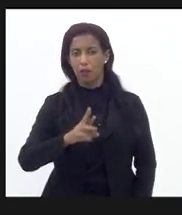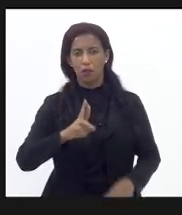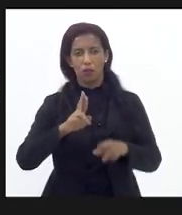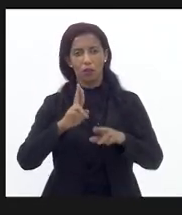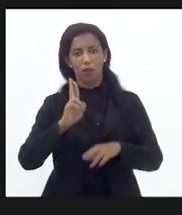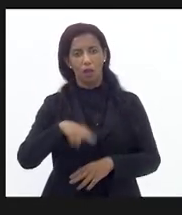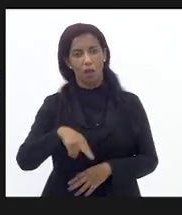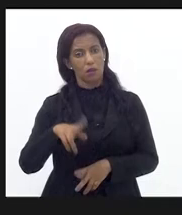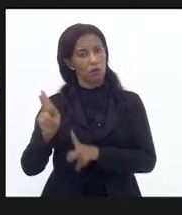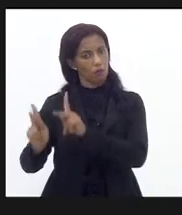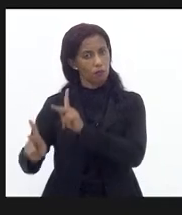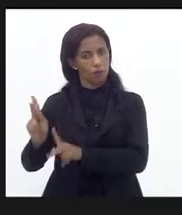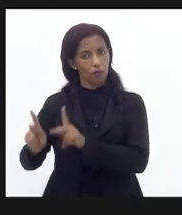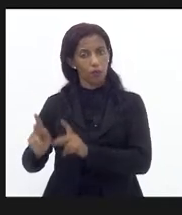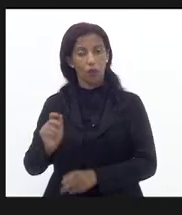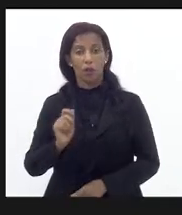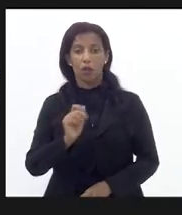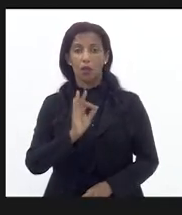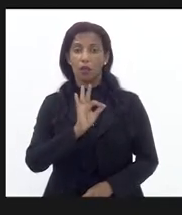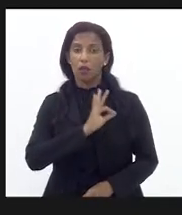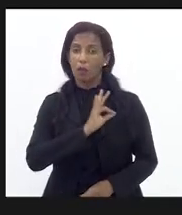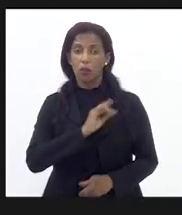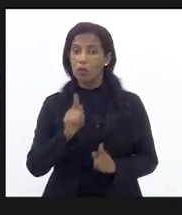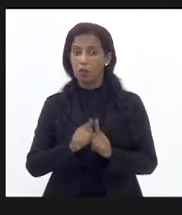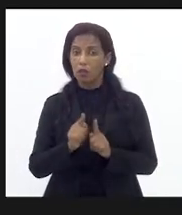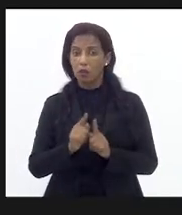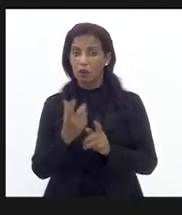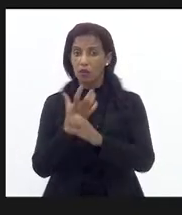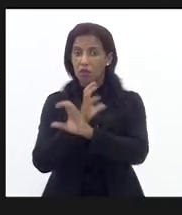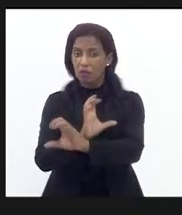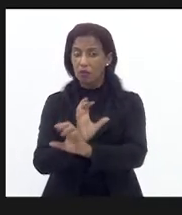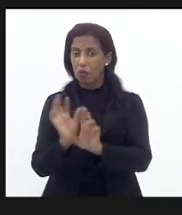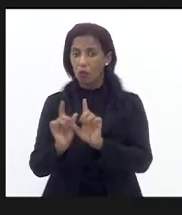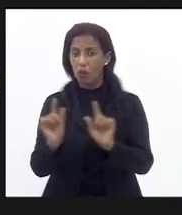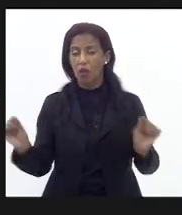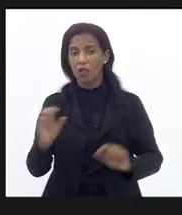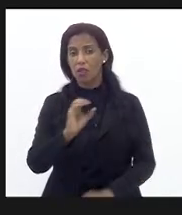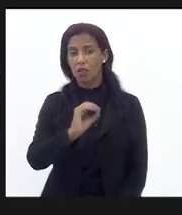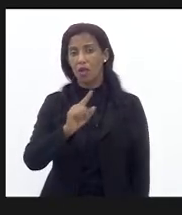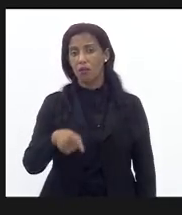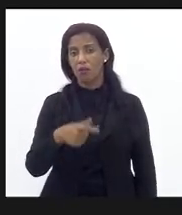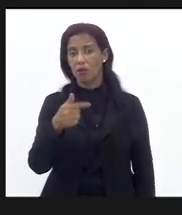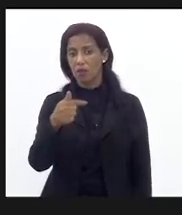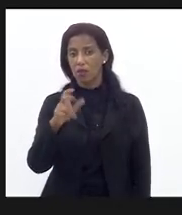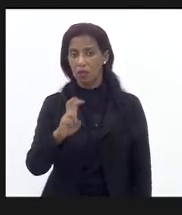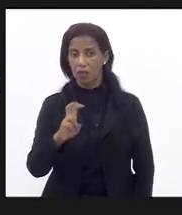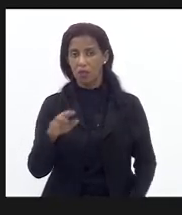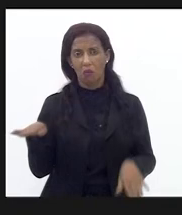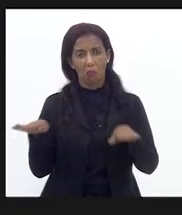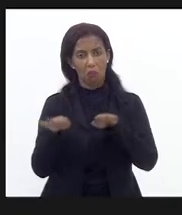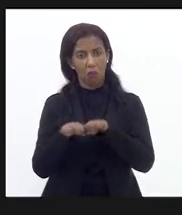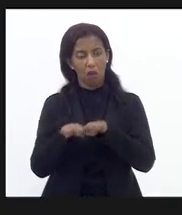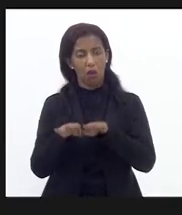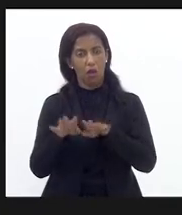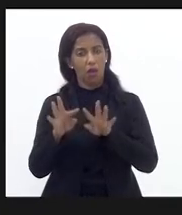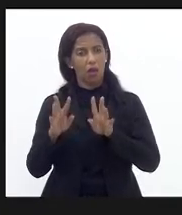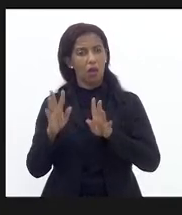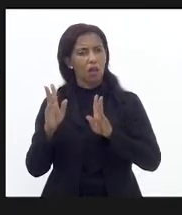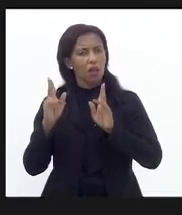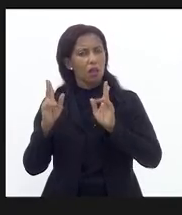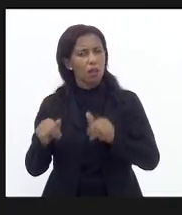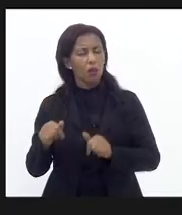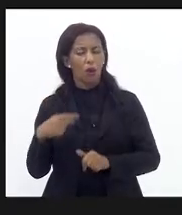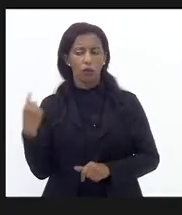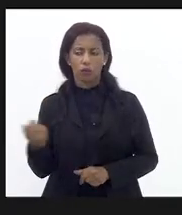razão a população e da Polícia Civil não ficar longe é de 0,65 então o ideal é que nós todos